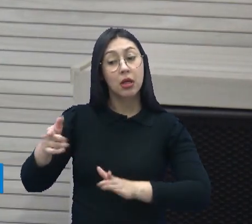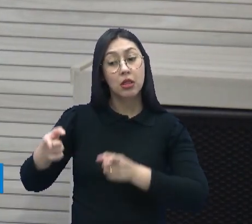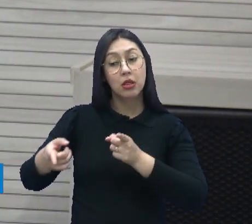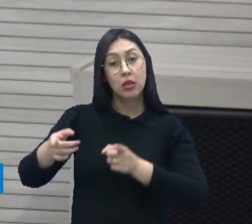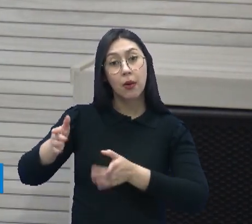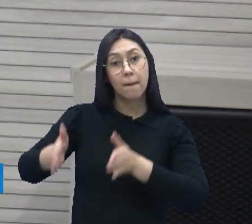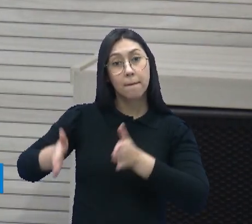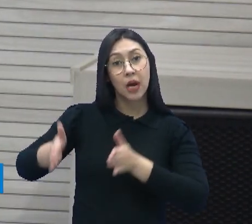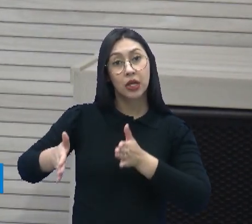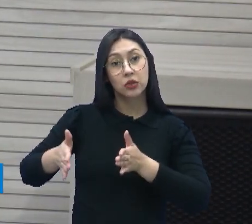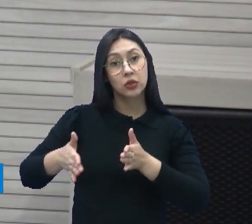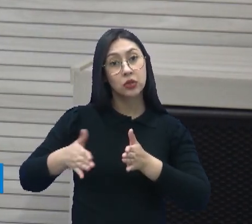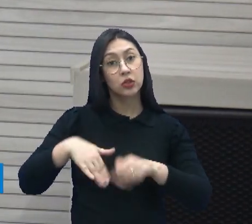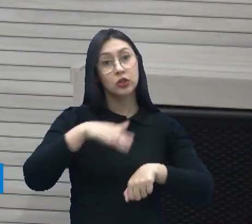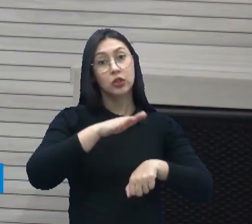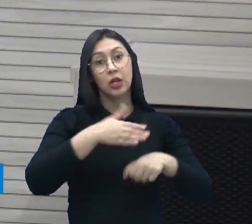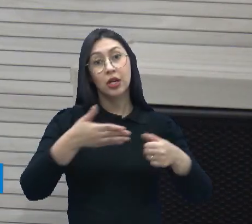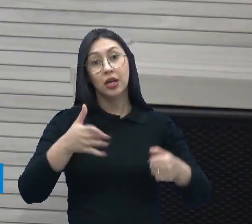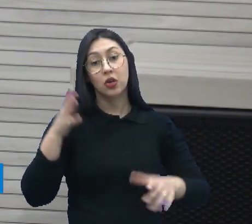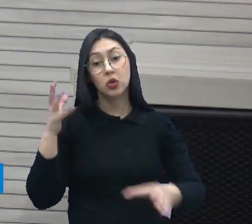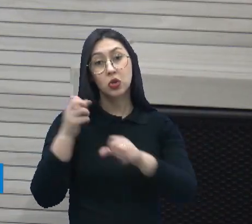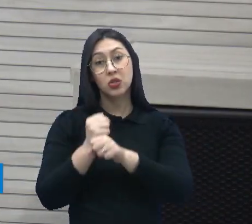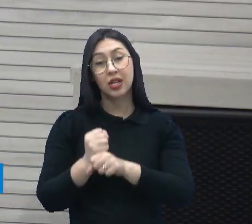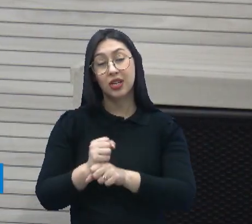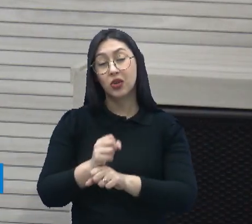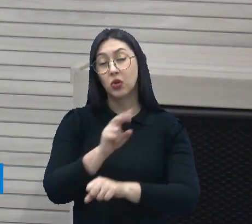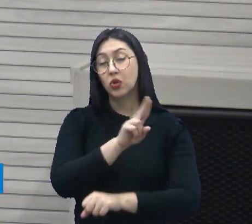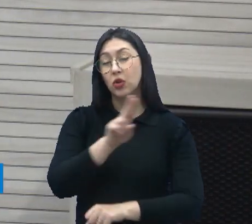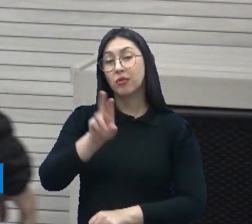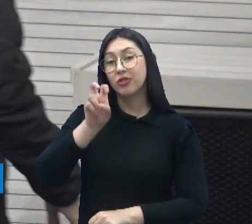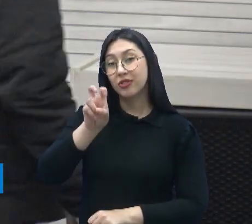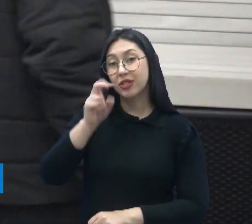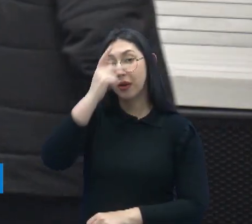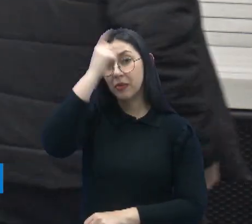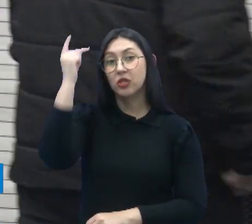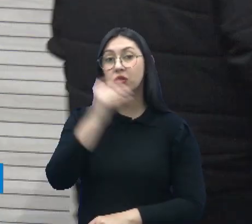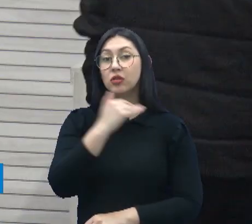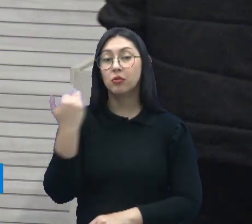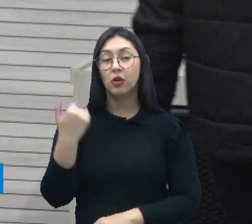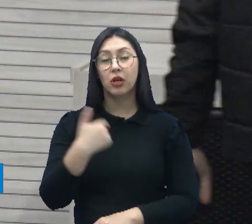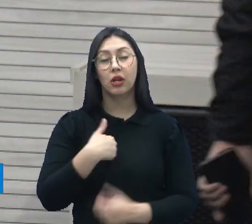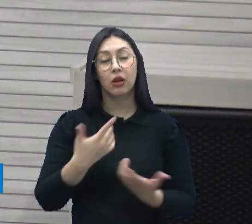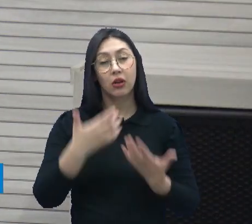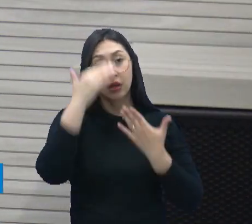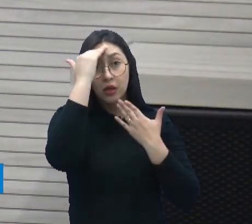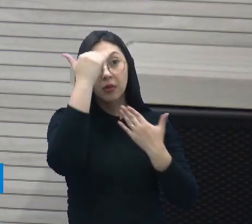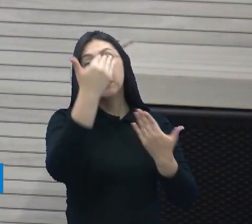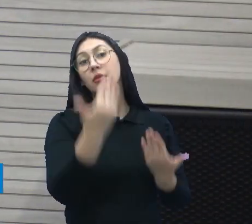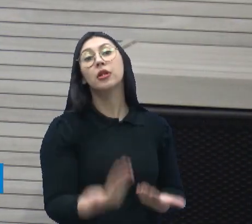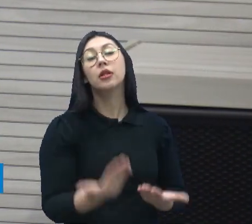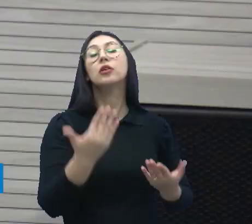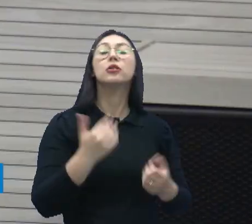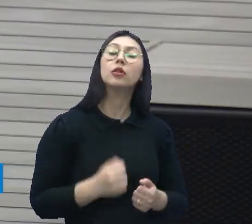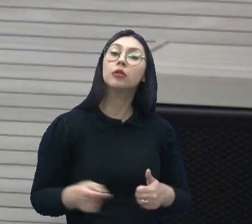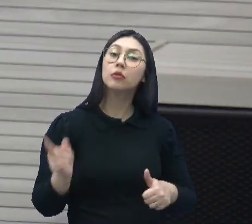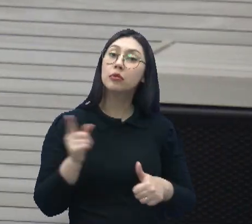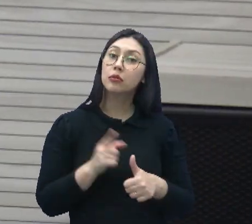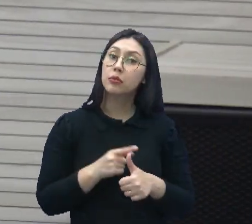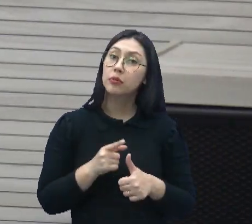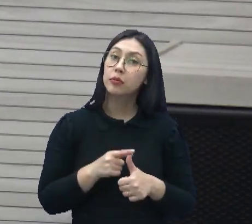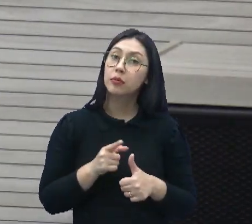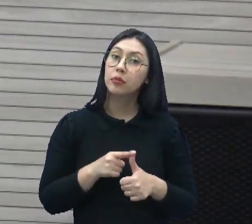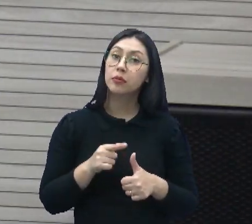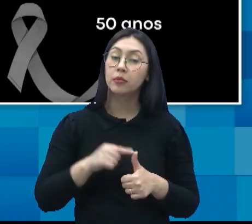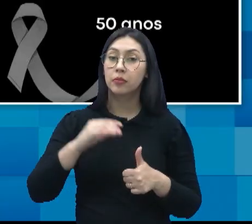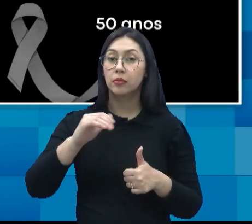5 pessoas que faleceram nesse período de recesso, que eu gostaria de homenagear, que essa casa pudesse homenagear. Primeiro, né, o